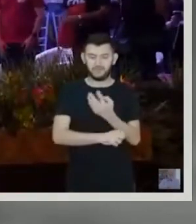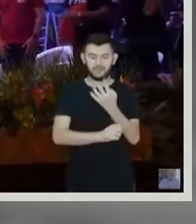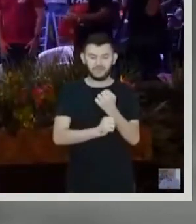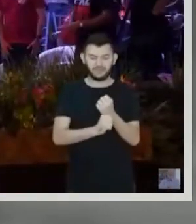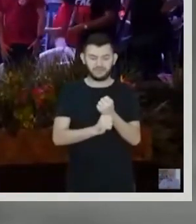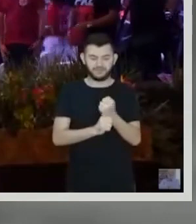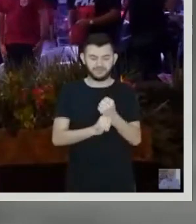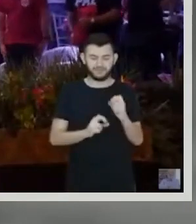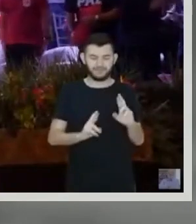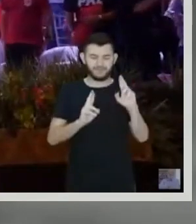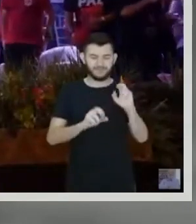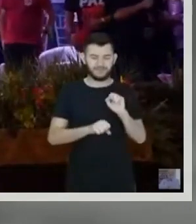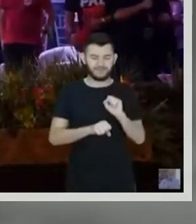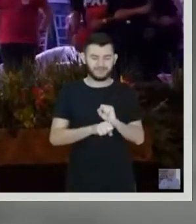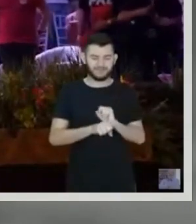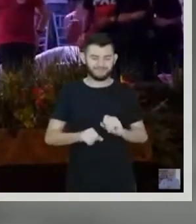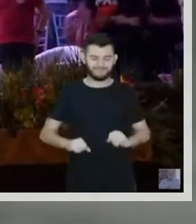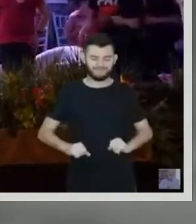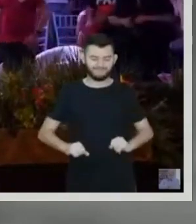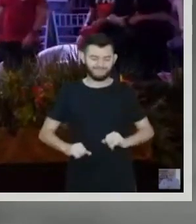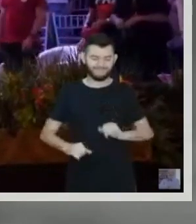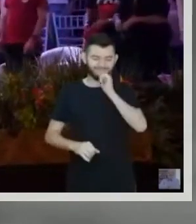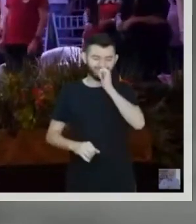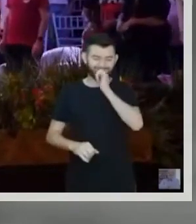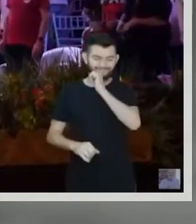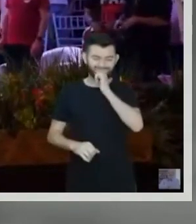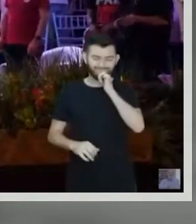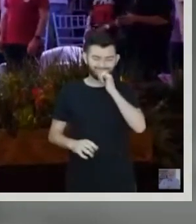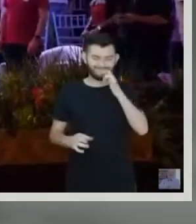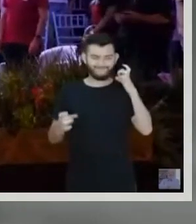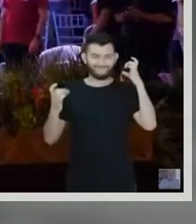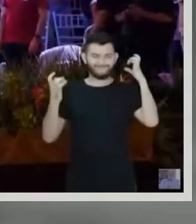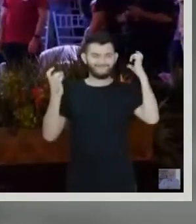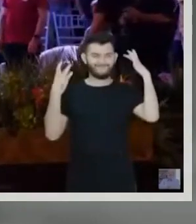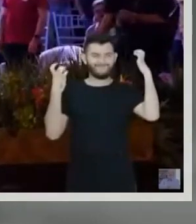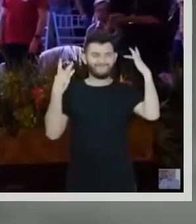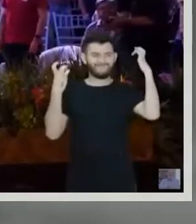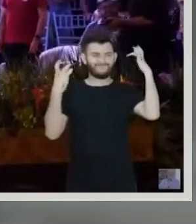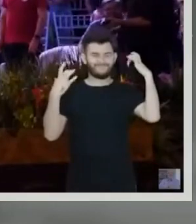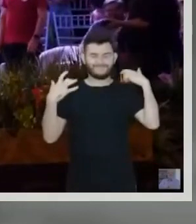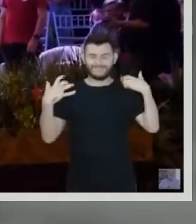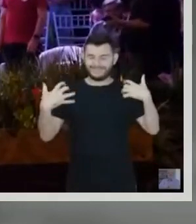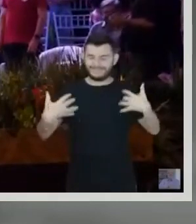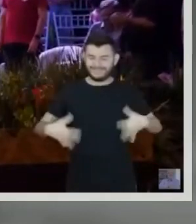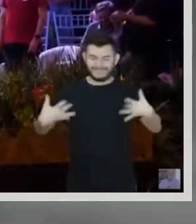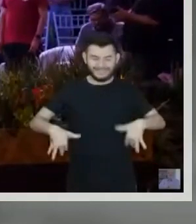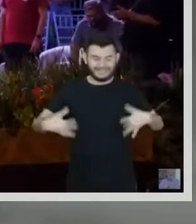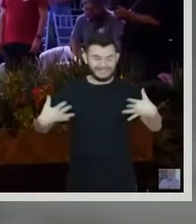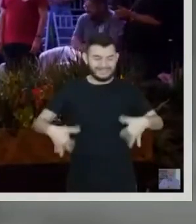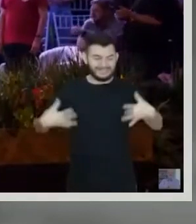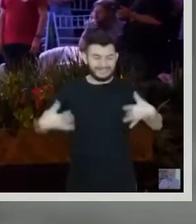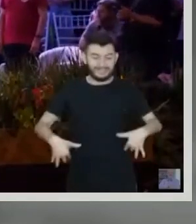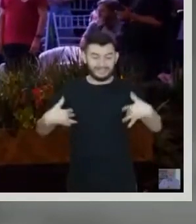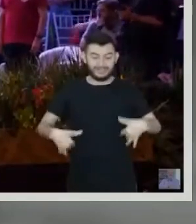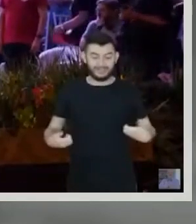fazer uma campanha direta pelo voto útil, que isso sim pode provocar uma reação do eleitorado daquele que você está correndo atrás. Eles podem, na